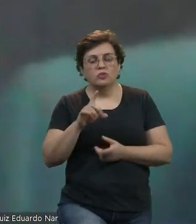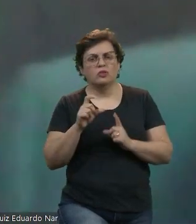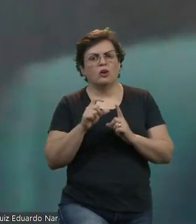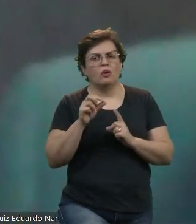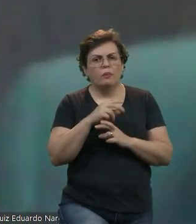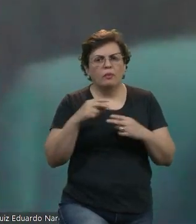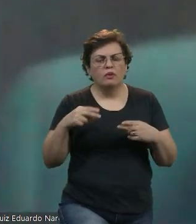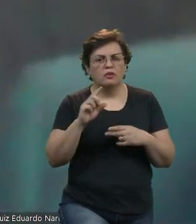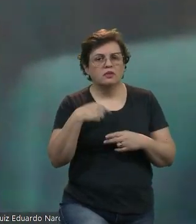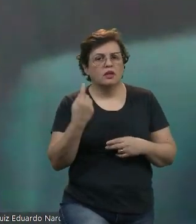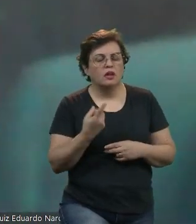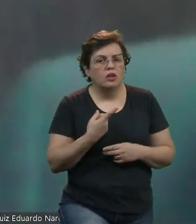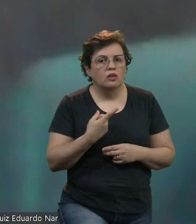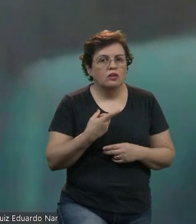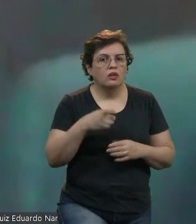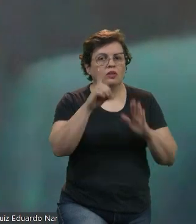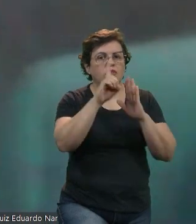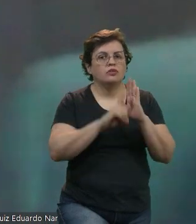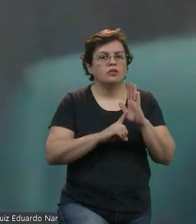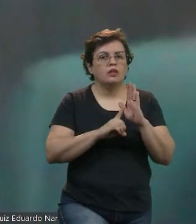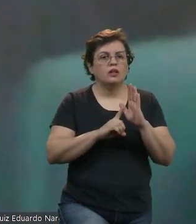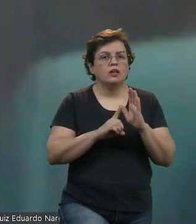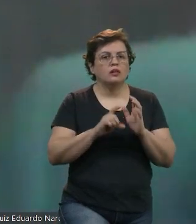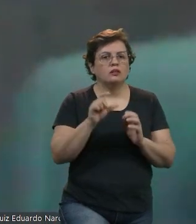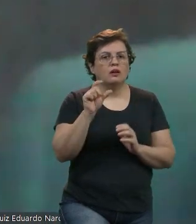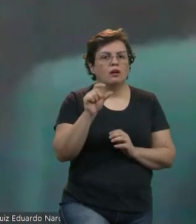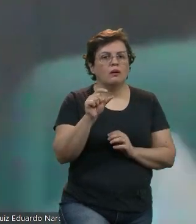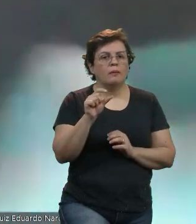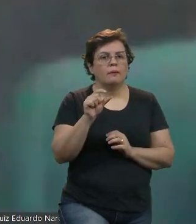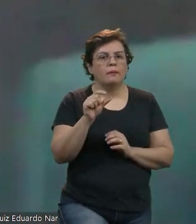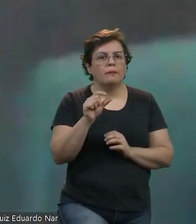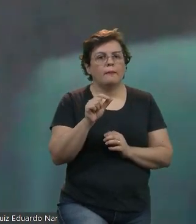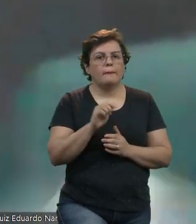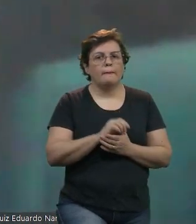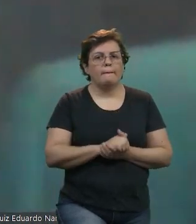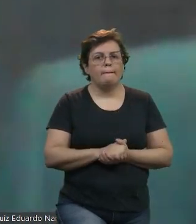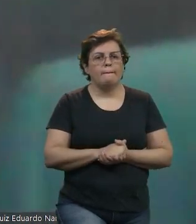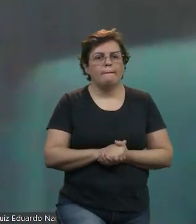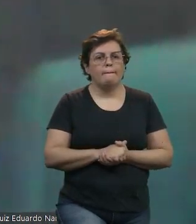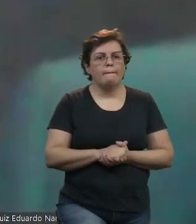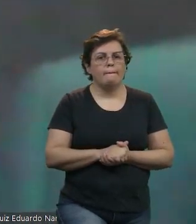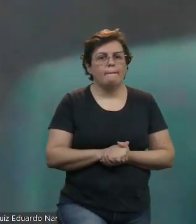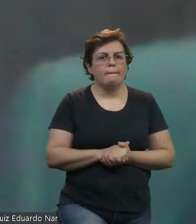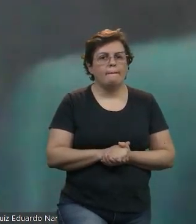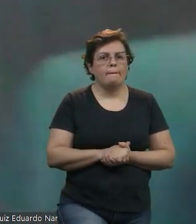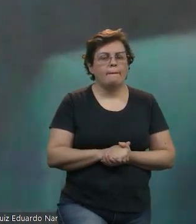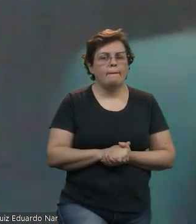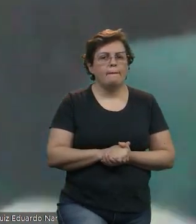Nós vamos ter direito ao pequeno expediente em face aí da sessão extraordinária?